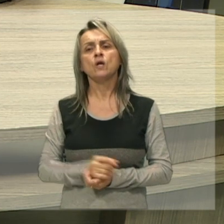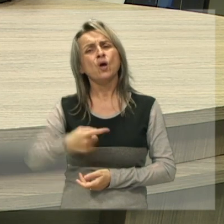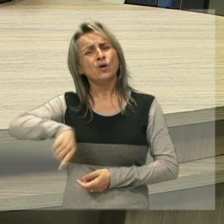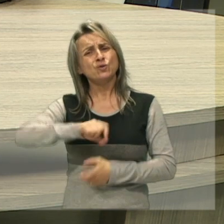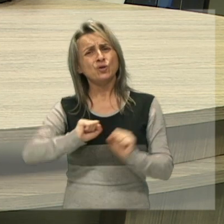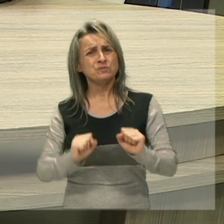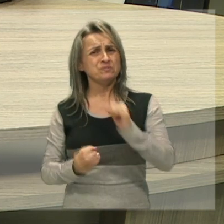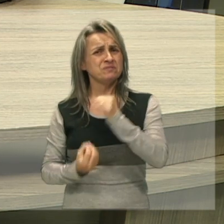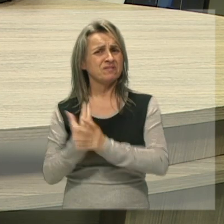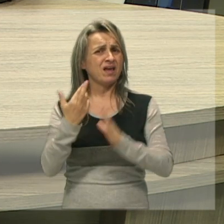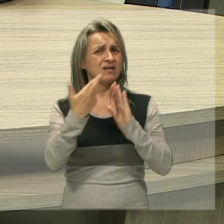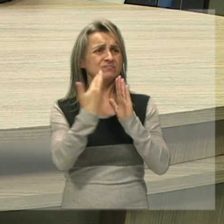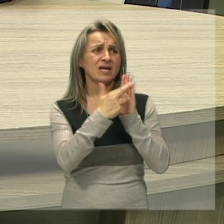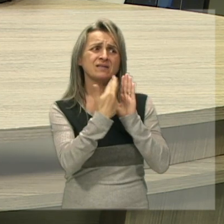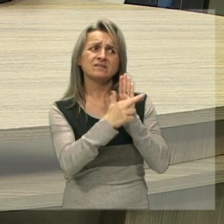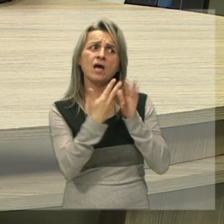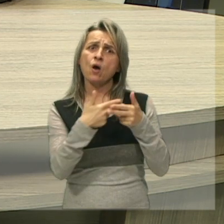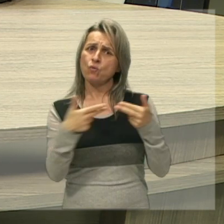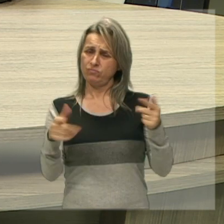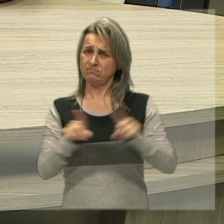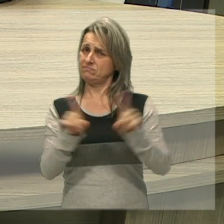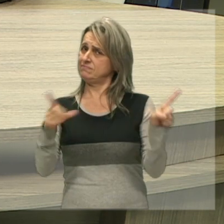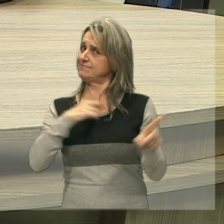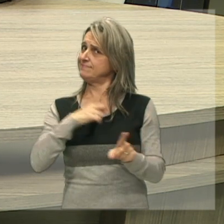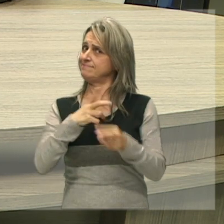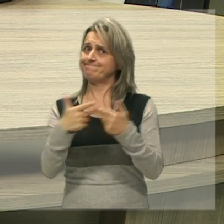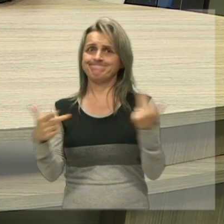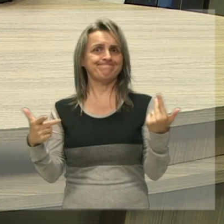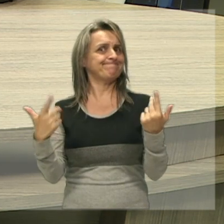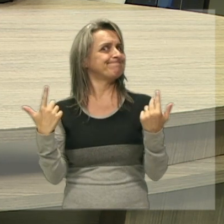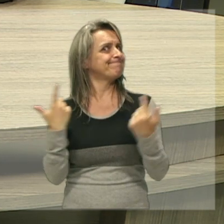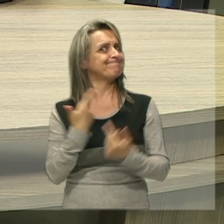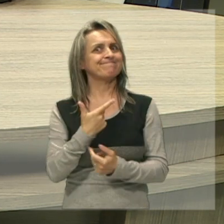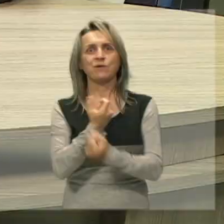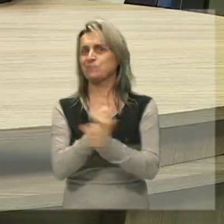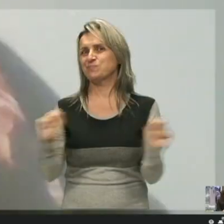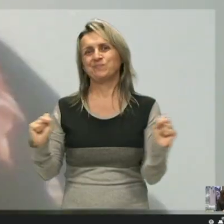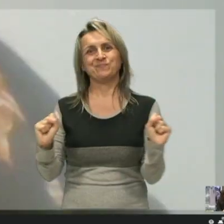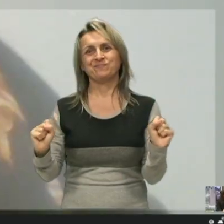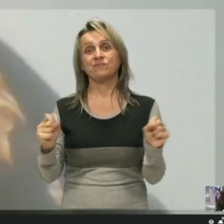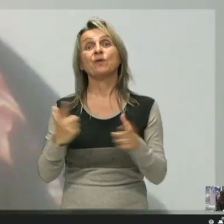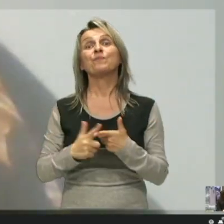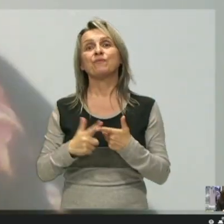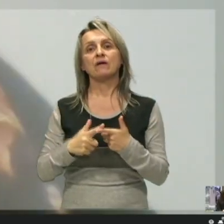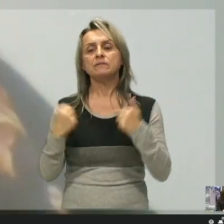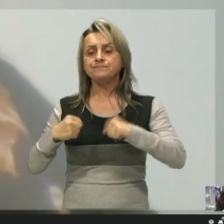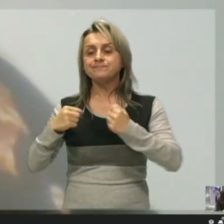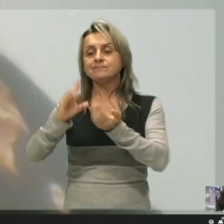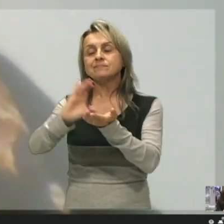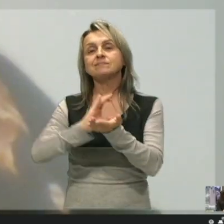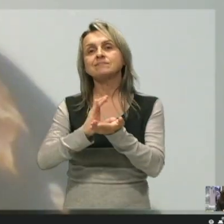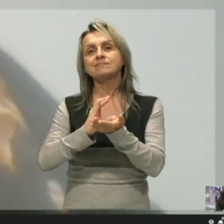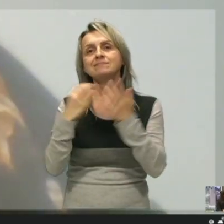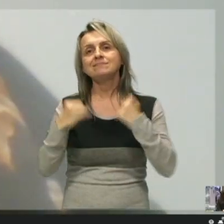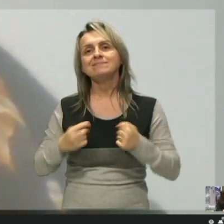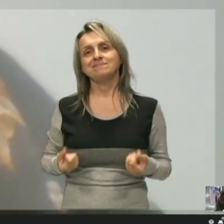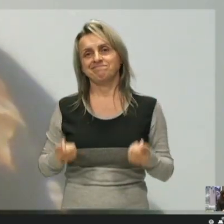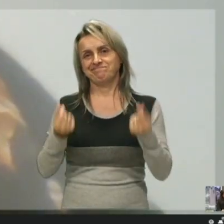tem coisas que não tem como. Precisa de verba, né? Para fazer qualquer processo de mudança,